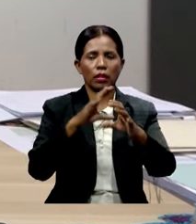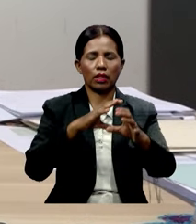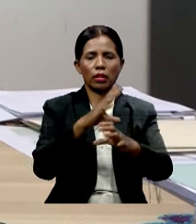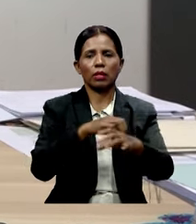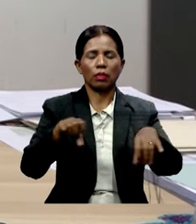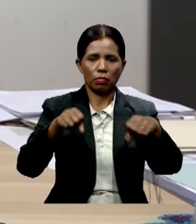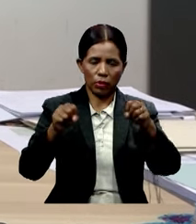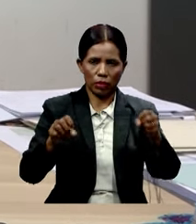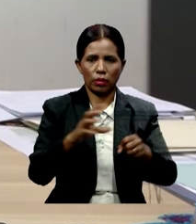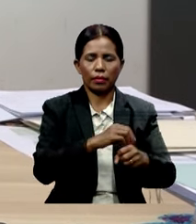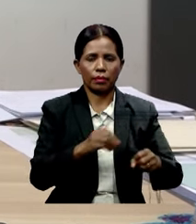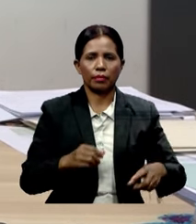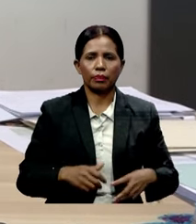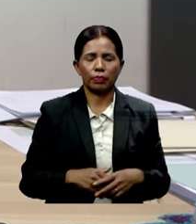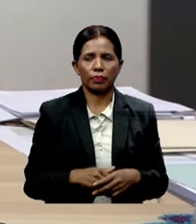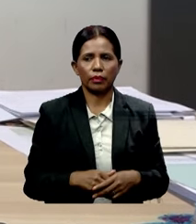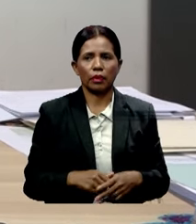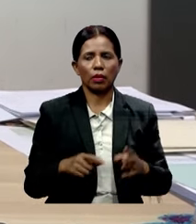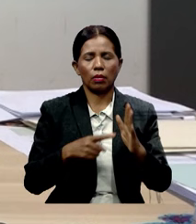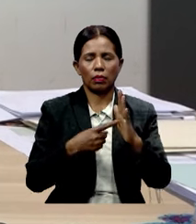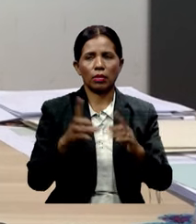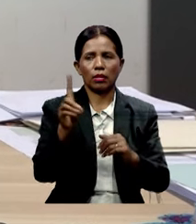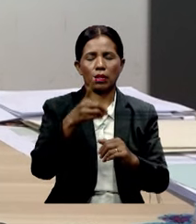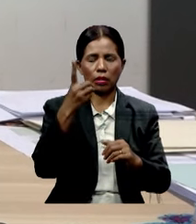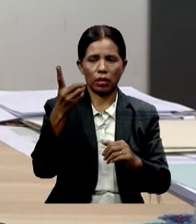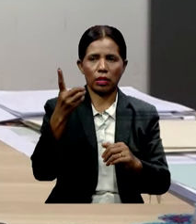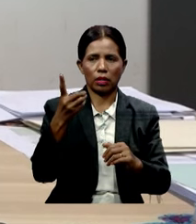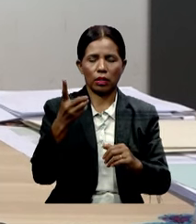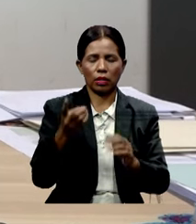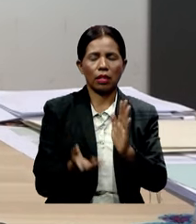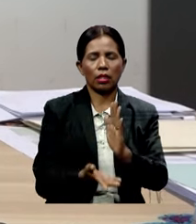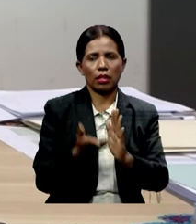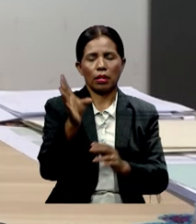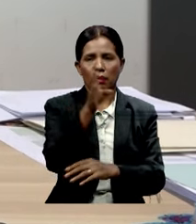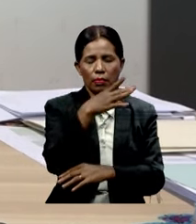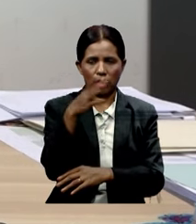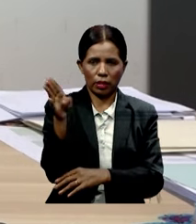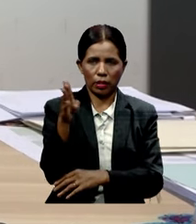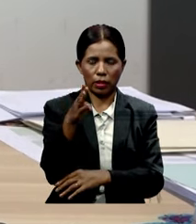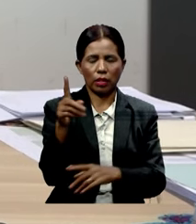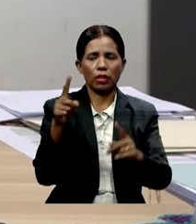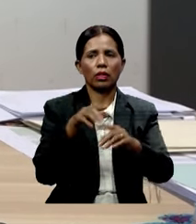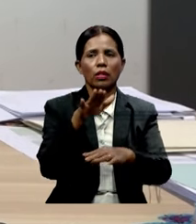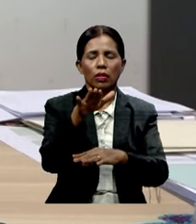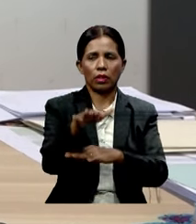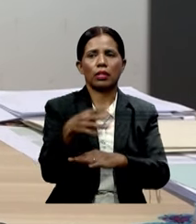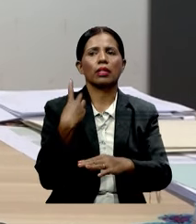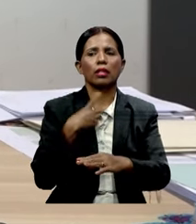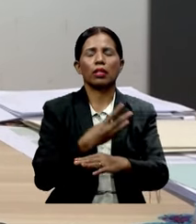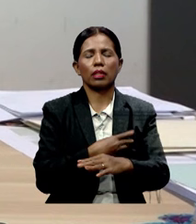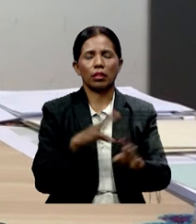motor, a rua você irá ter, não vemos que isar bandeira, tolo rai, ita se